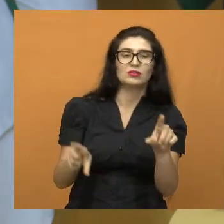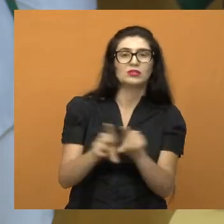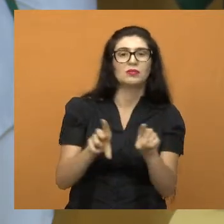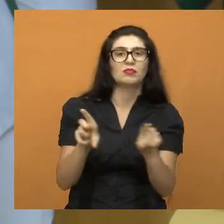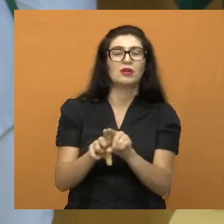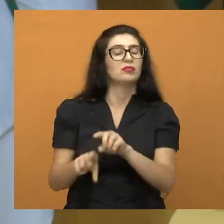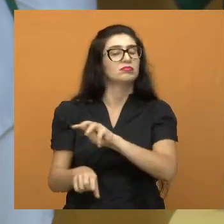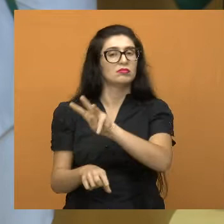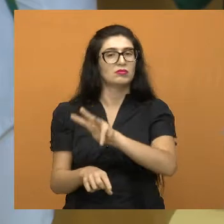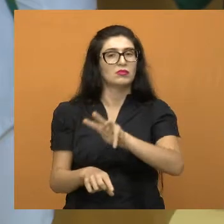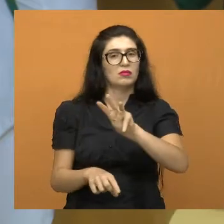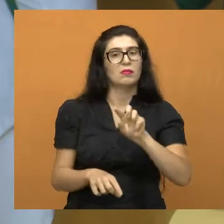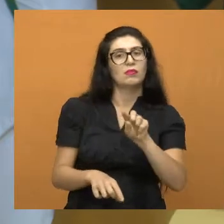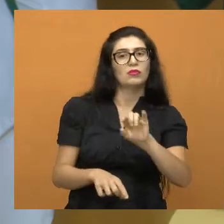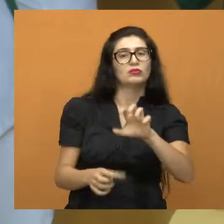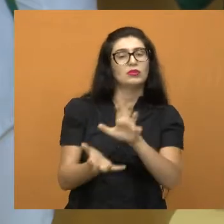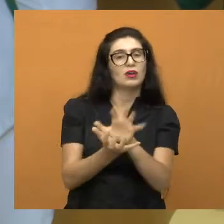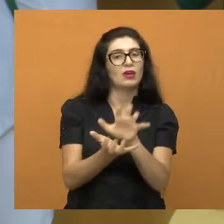site